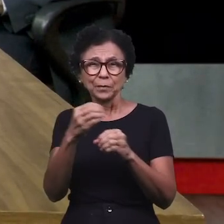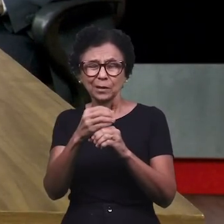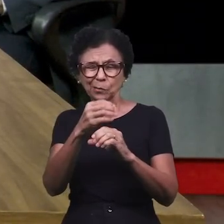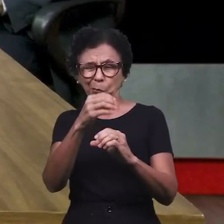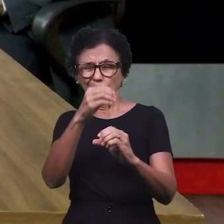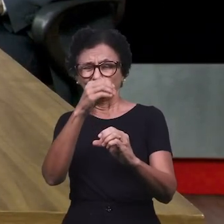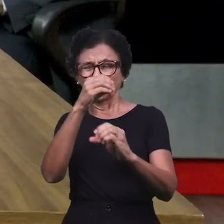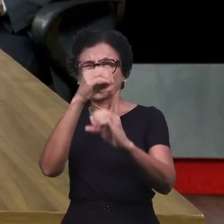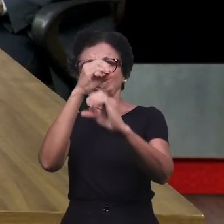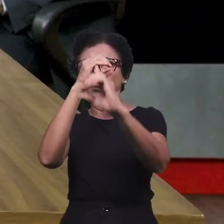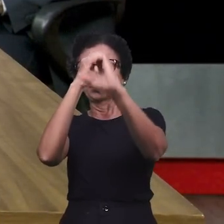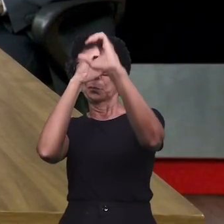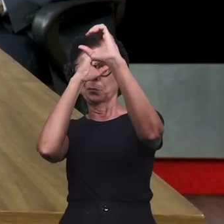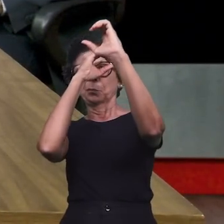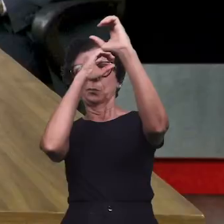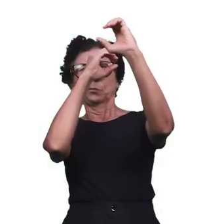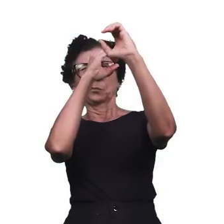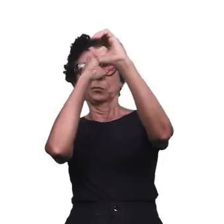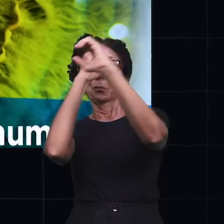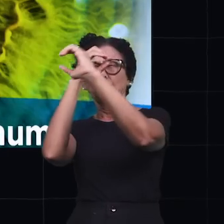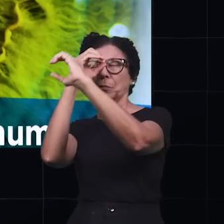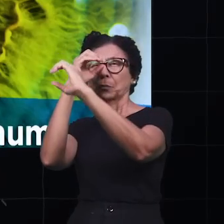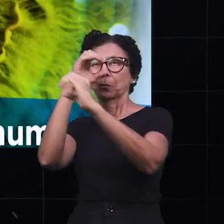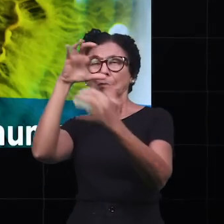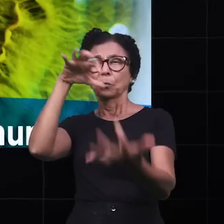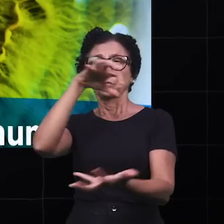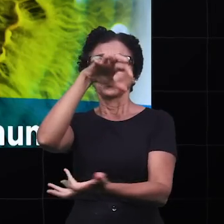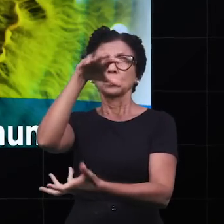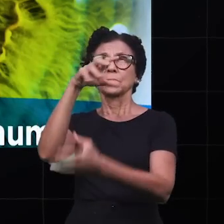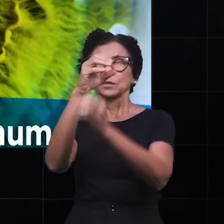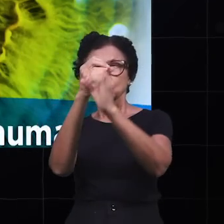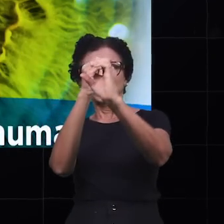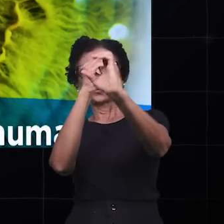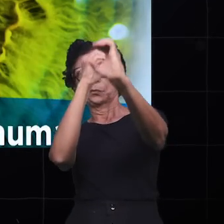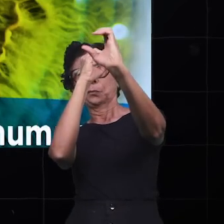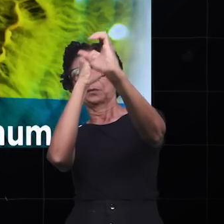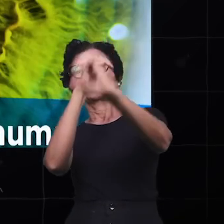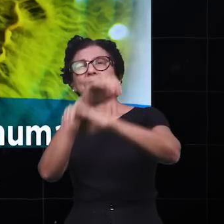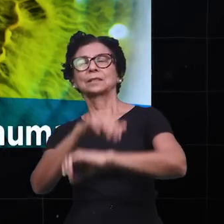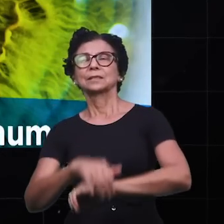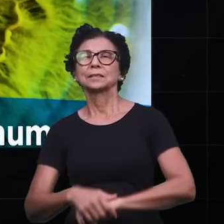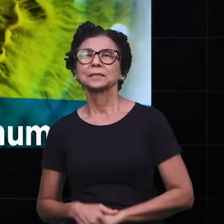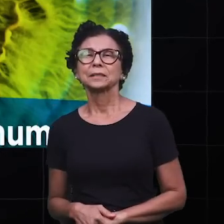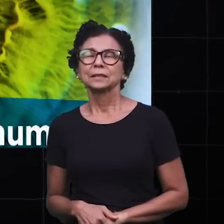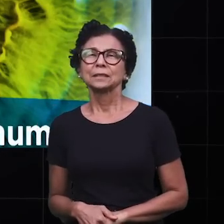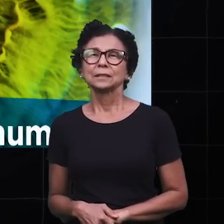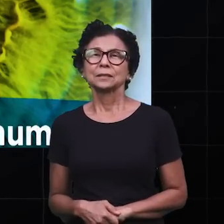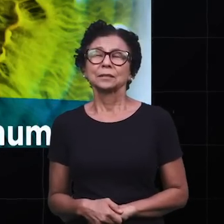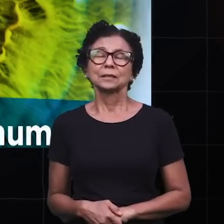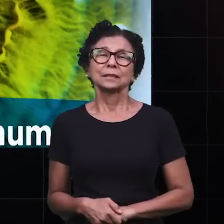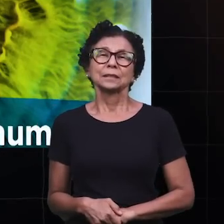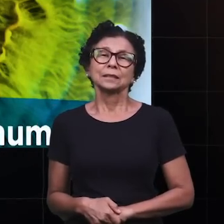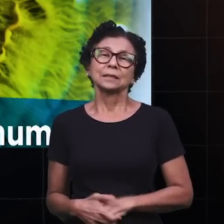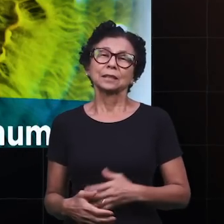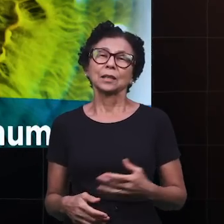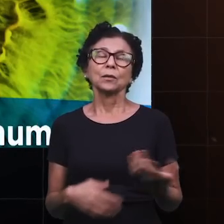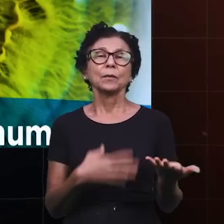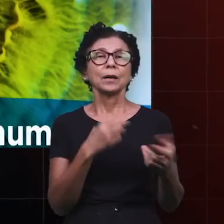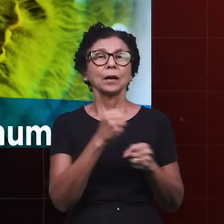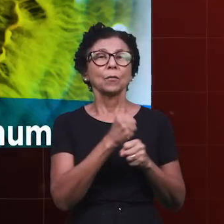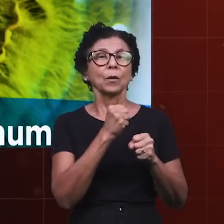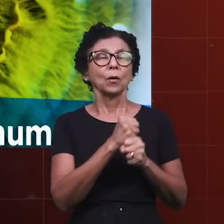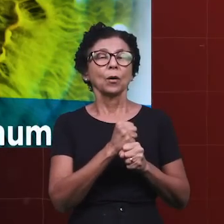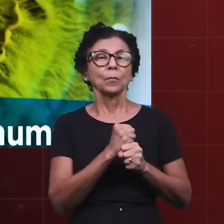vai lá não sei aonde no universo para captar. Então, obra de uma mente inteligente. Aí você vem para o olho humano, que